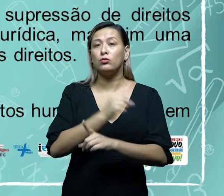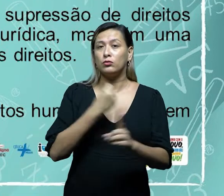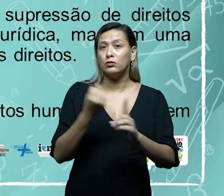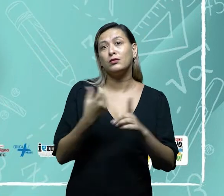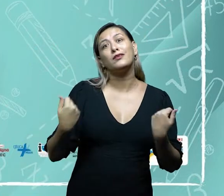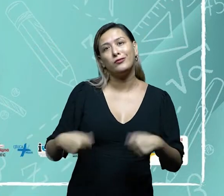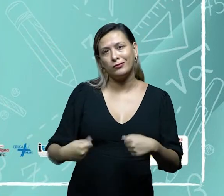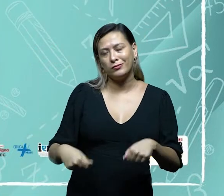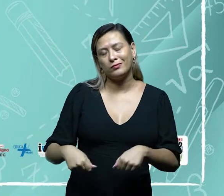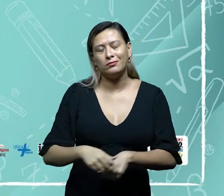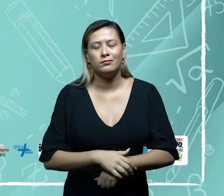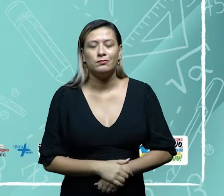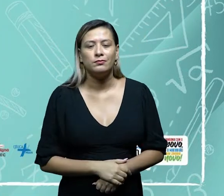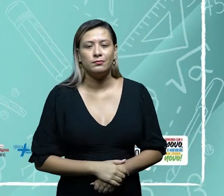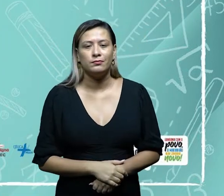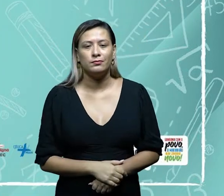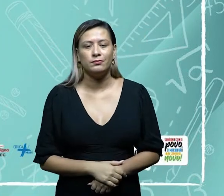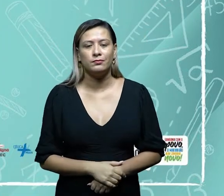Bom,